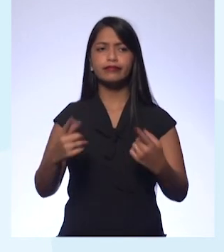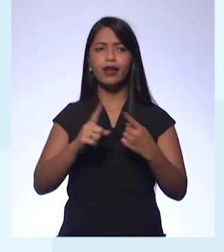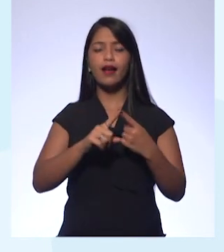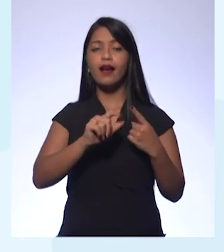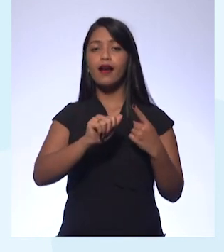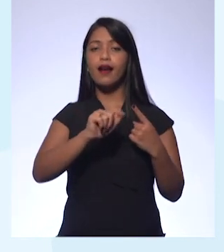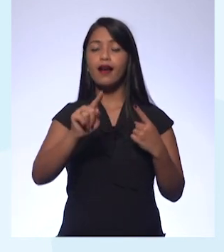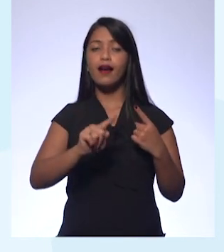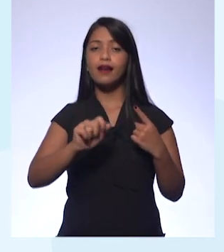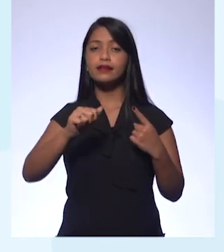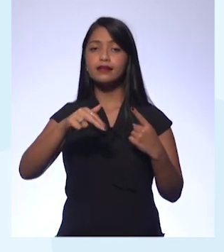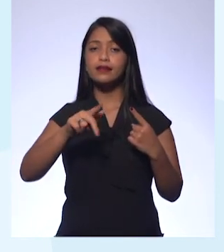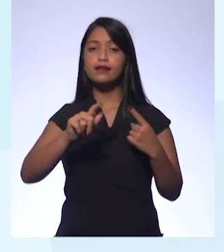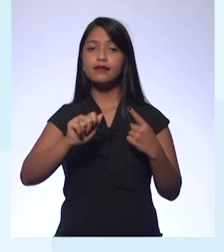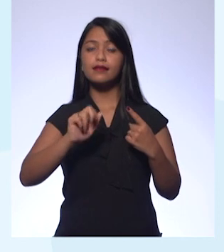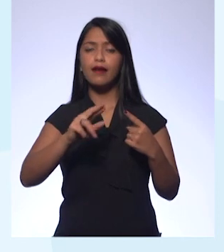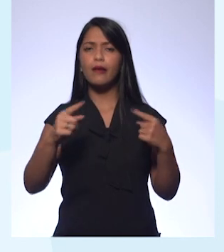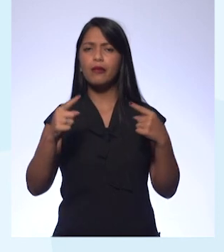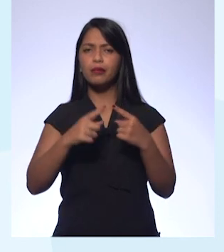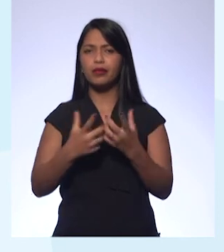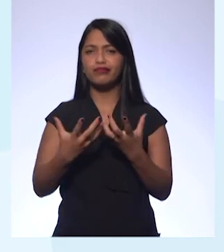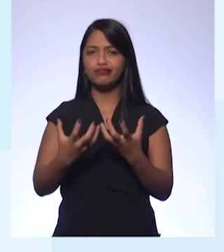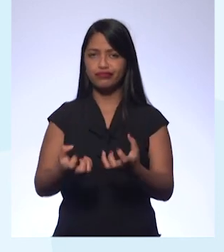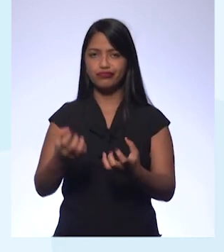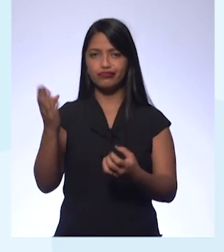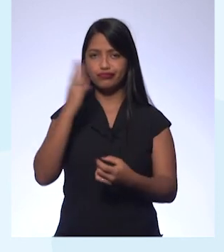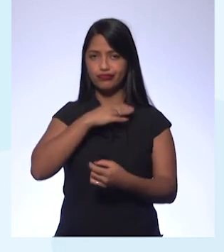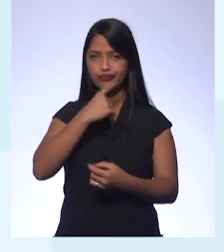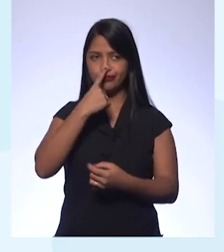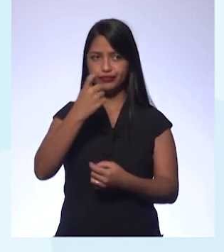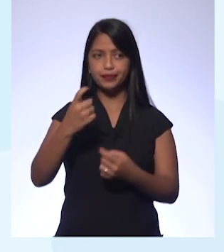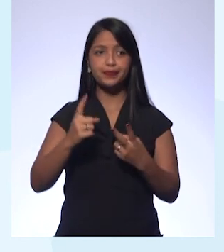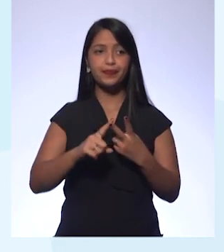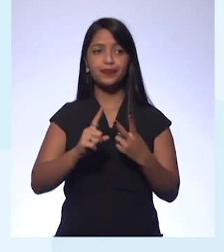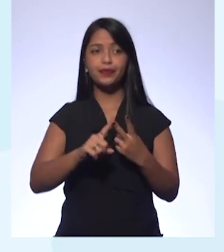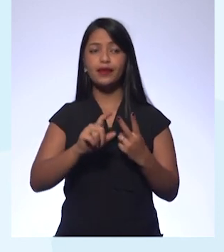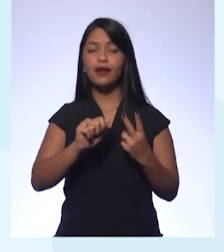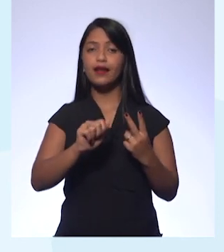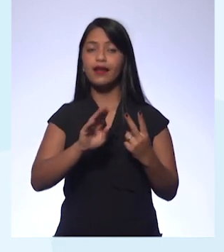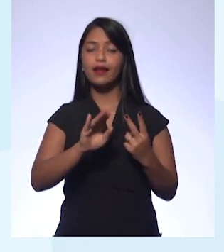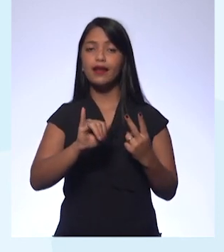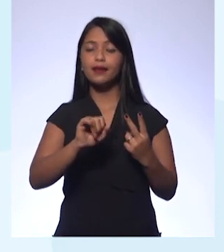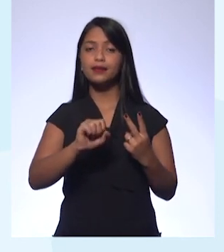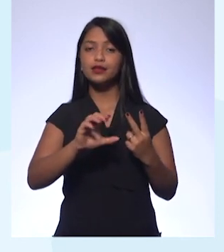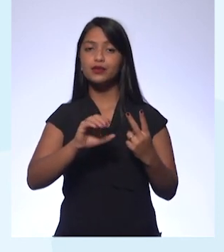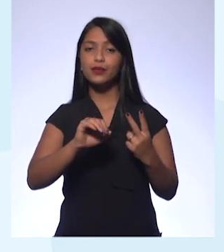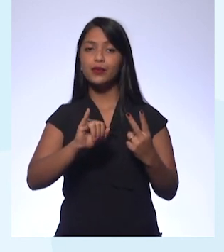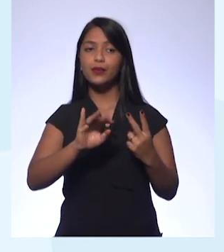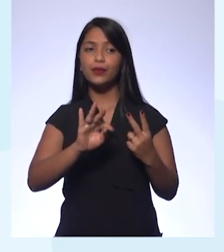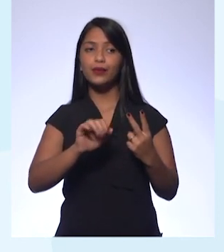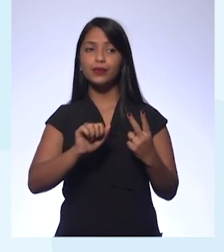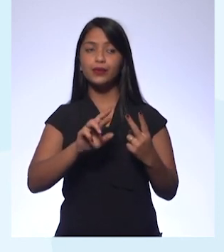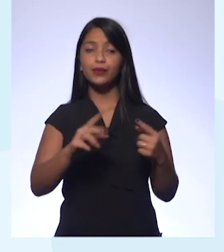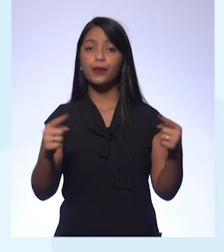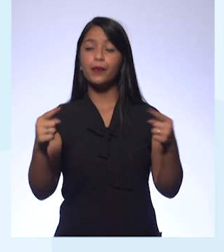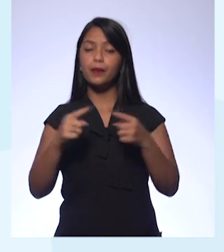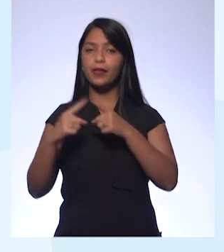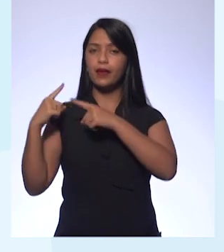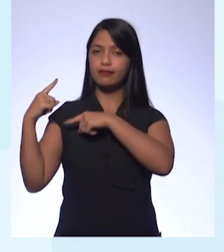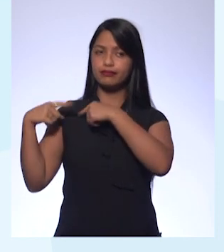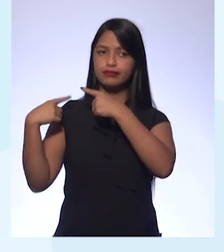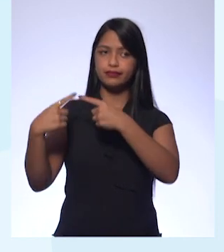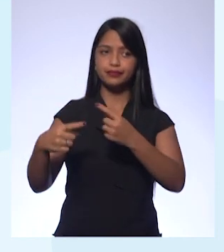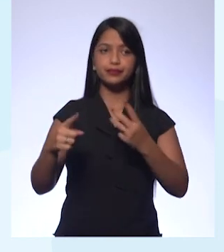borracho. Bêbado, camela, bicicleta. Empatar, atrapalhar, patife, mole, tímido, medroso.